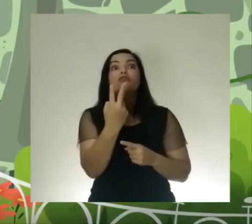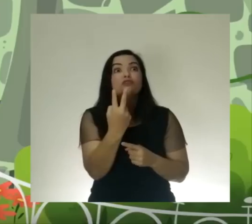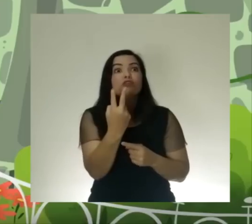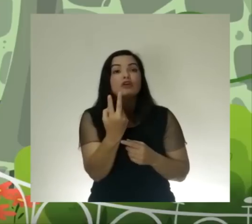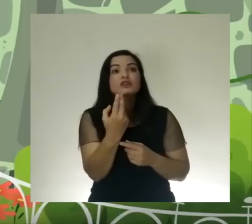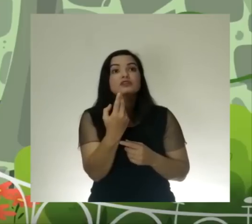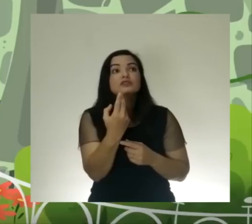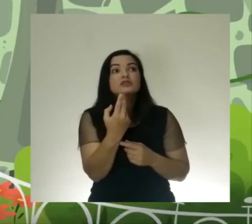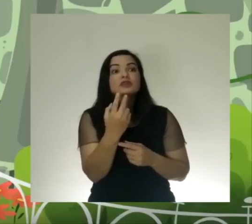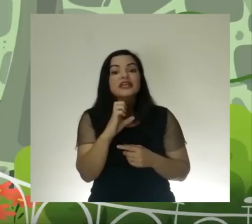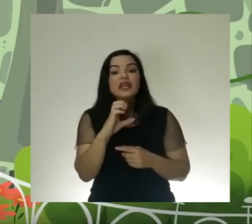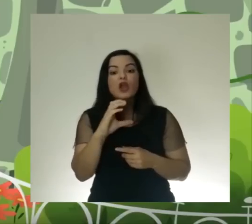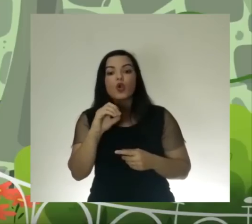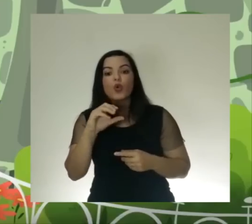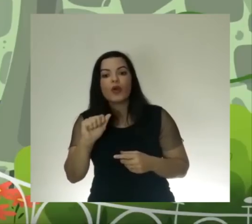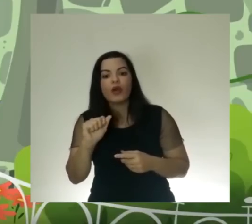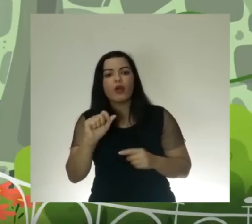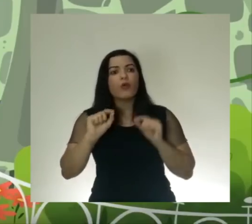aqui?